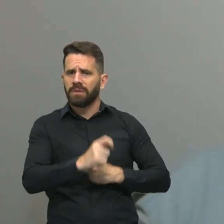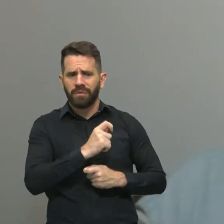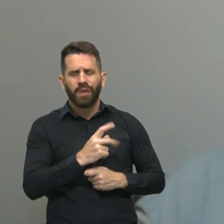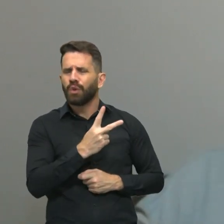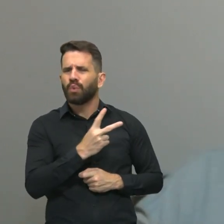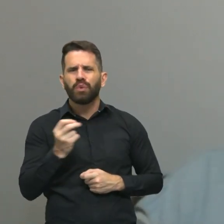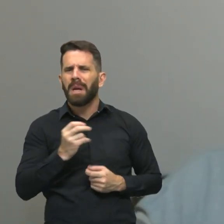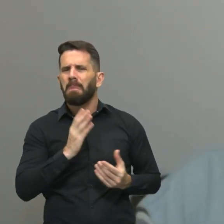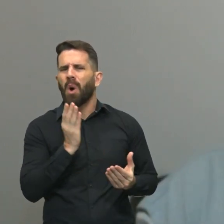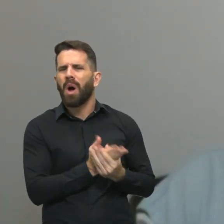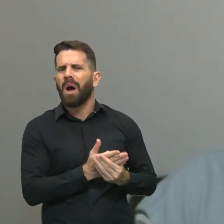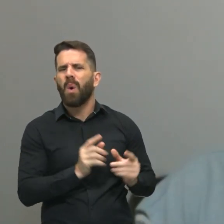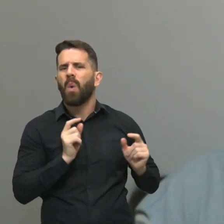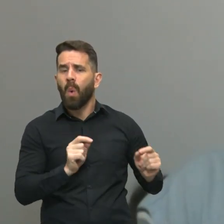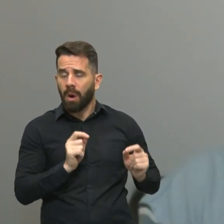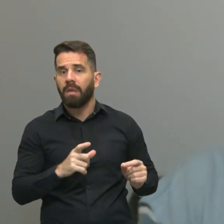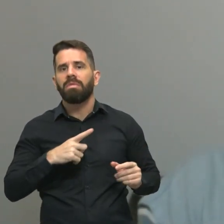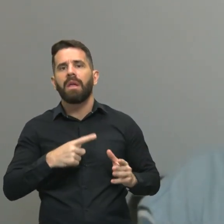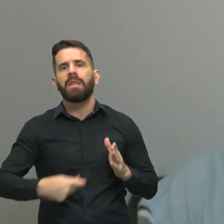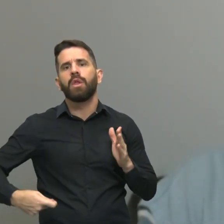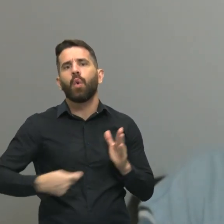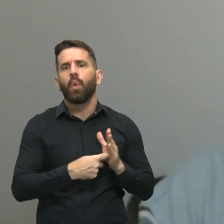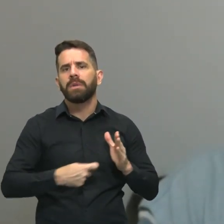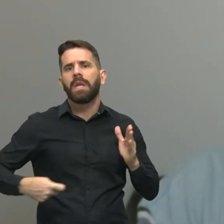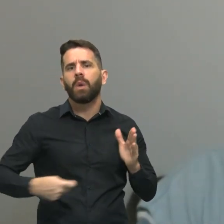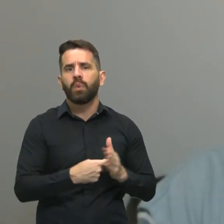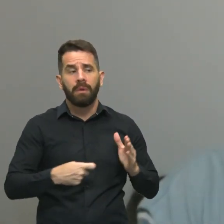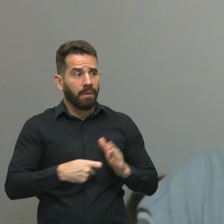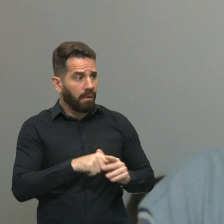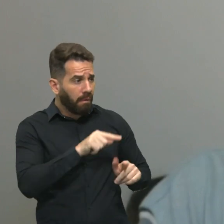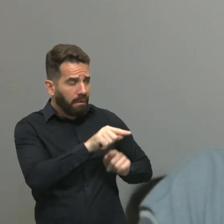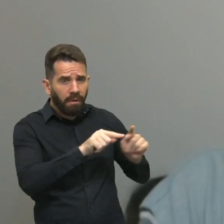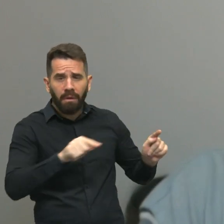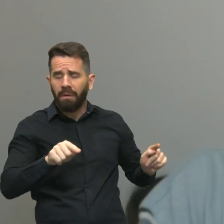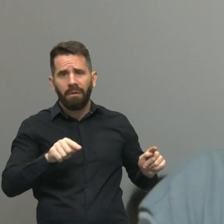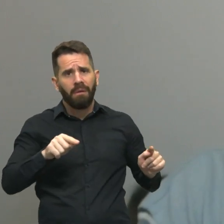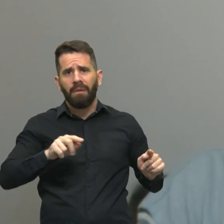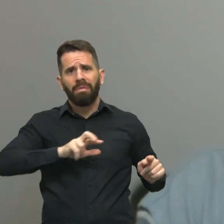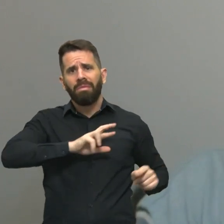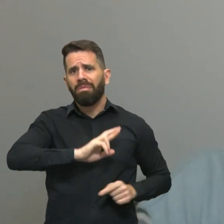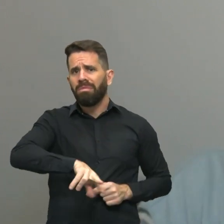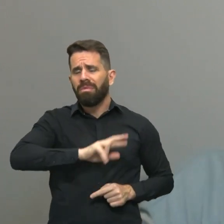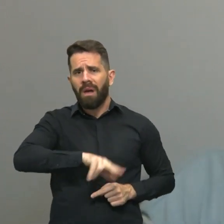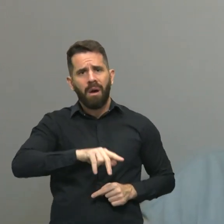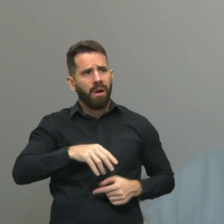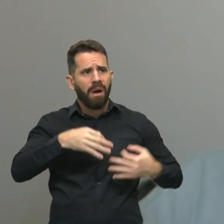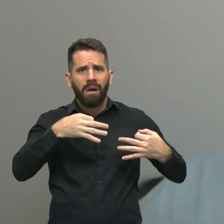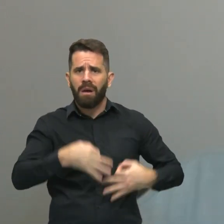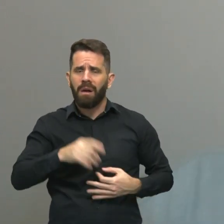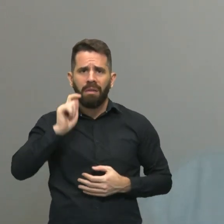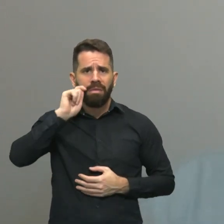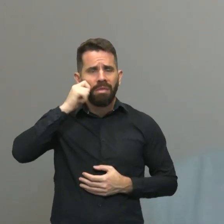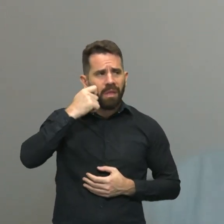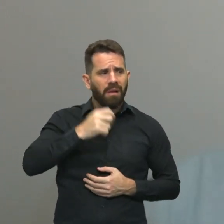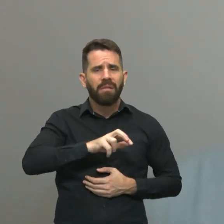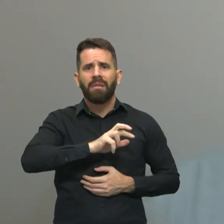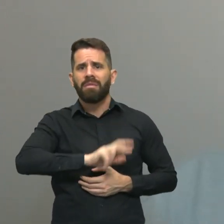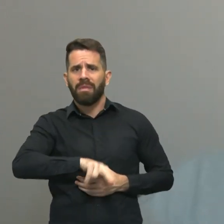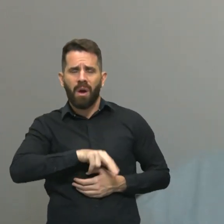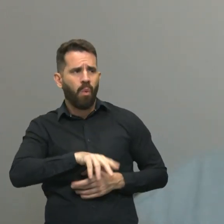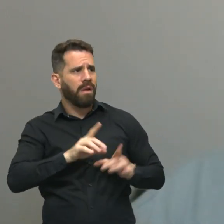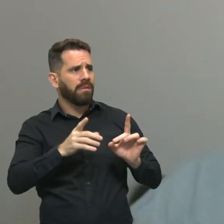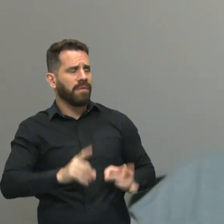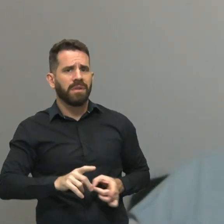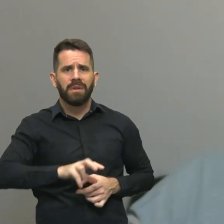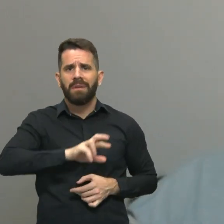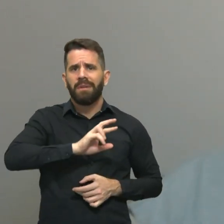de pessoas que eram denunciadas porque tinham entrado por autodeclaração, mas efetivamente não pertenciam a esse